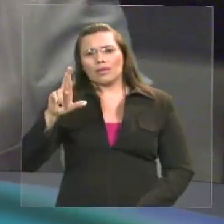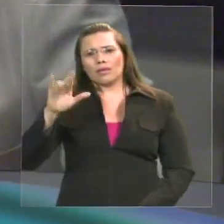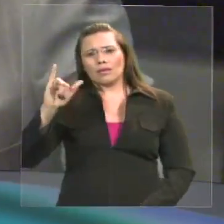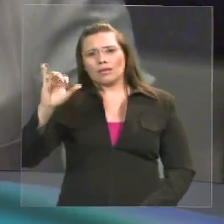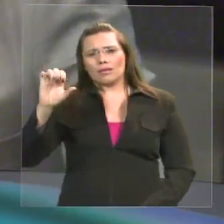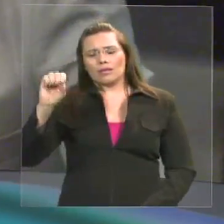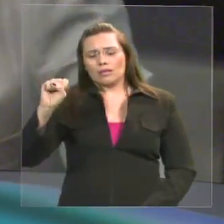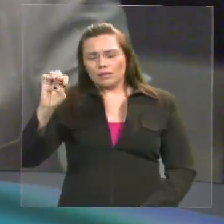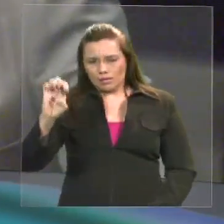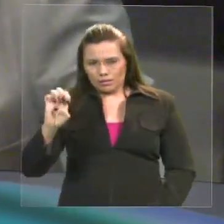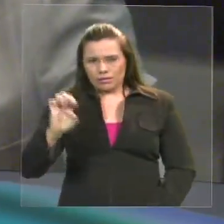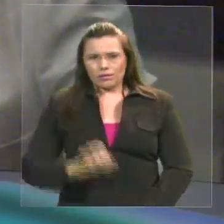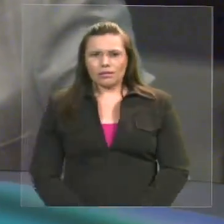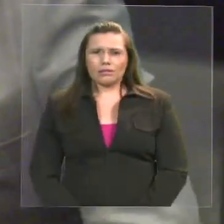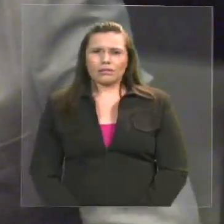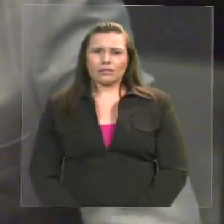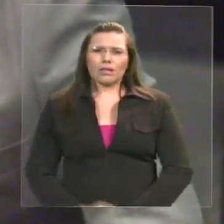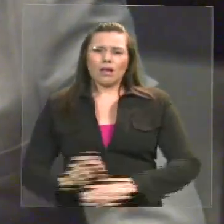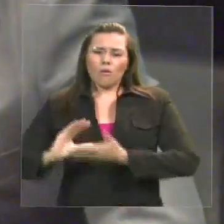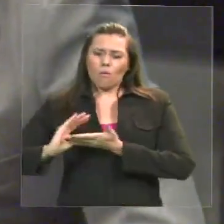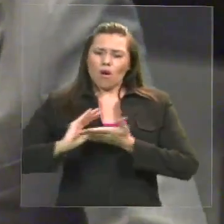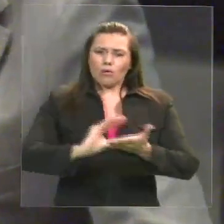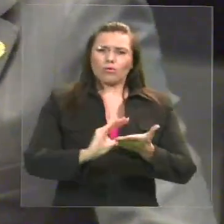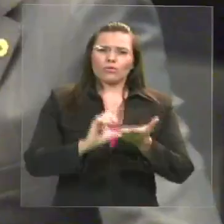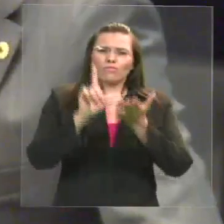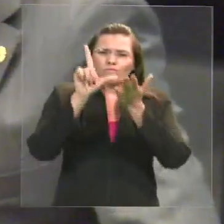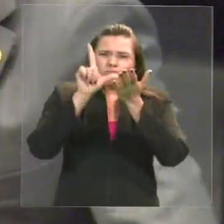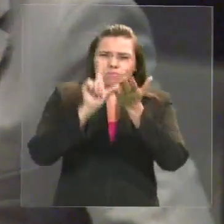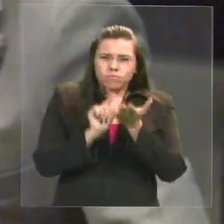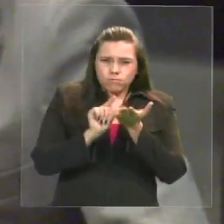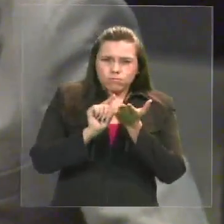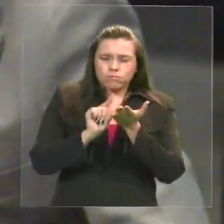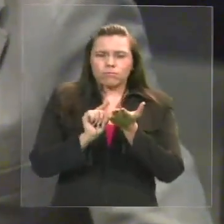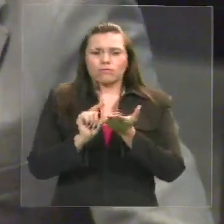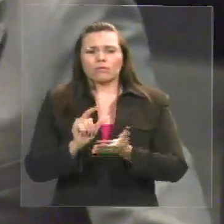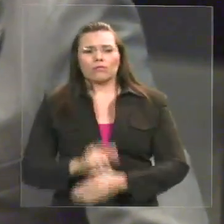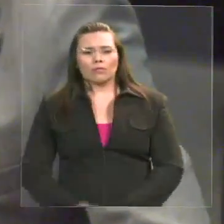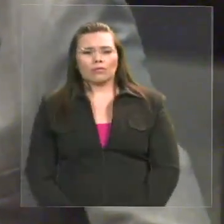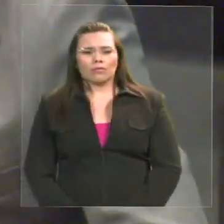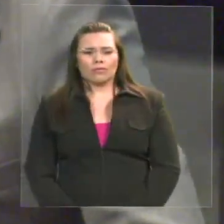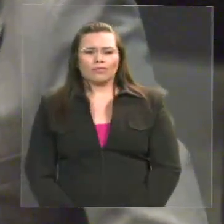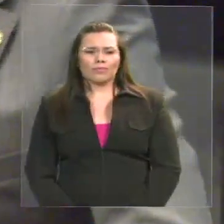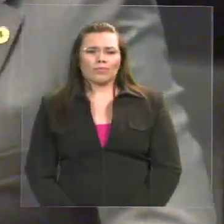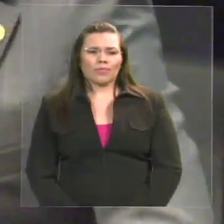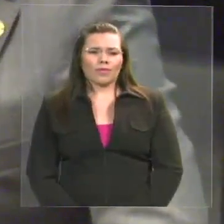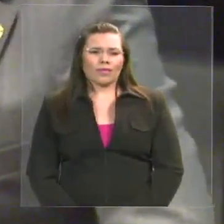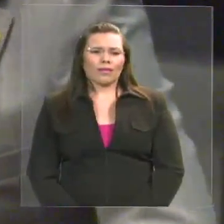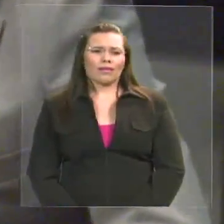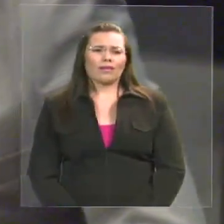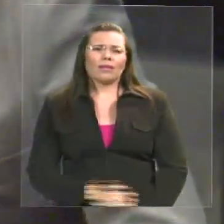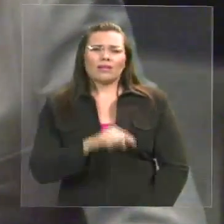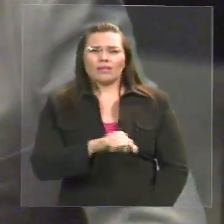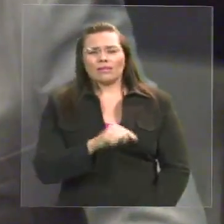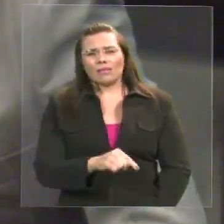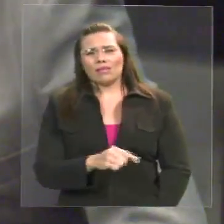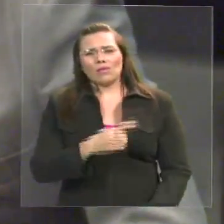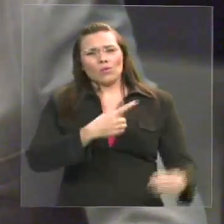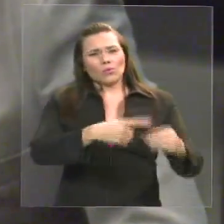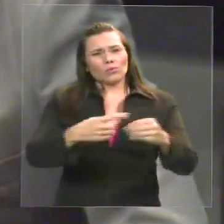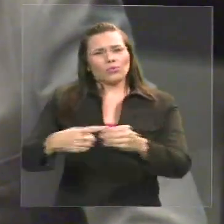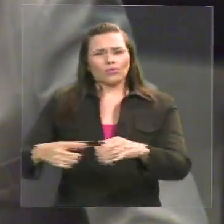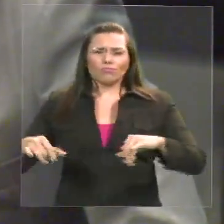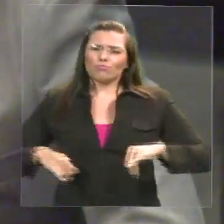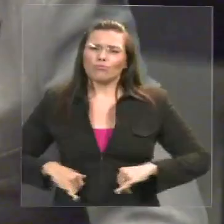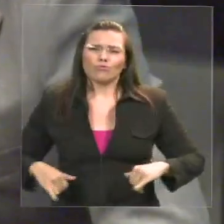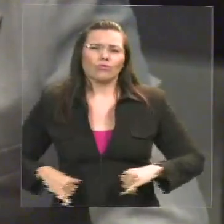com a queda dos repasses, a crise chega sobretudo lá na base, que é nos municípios.